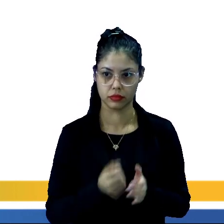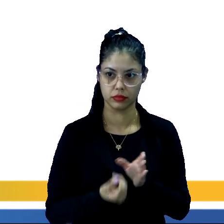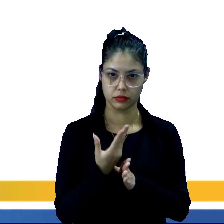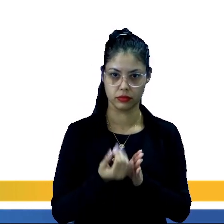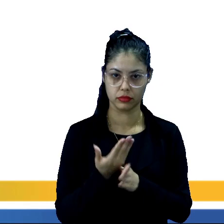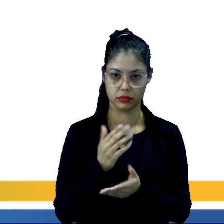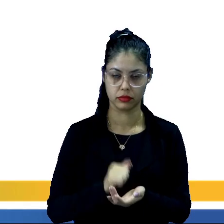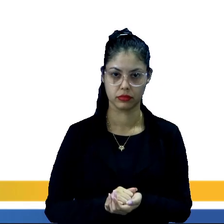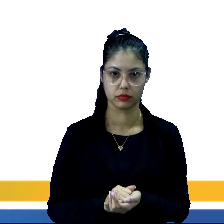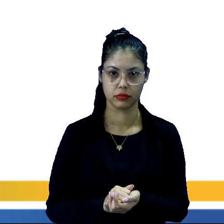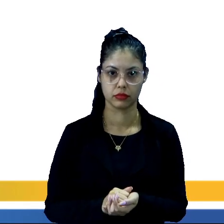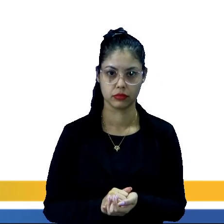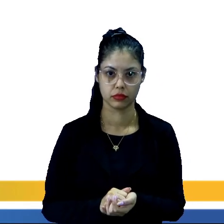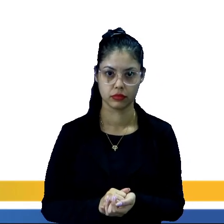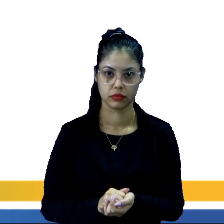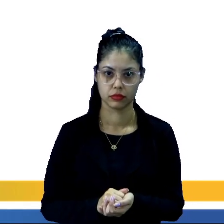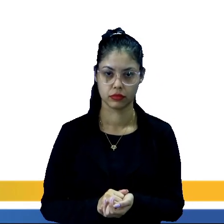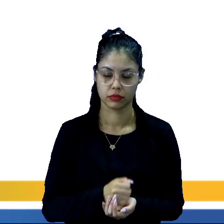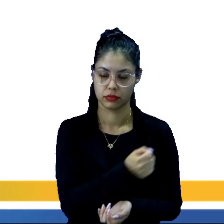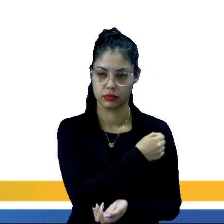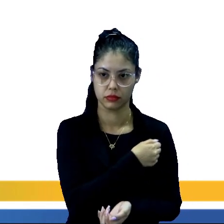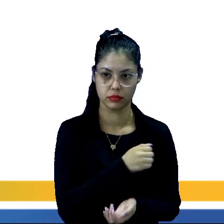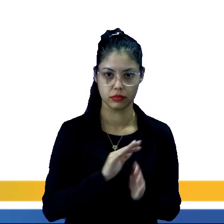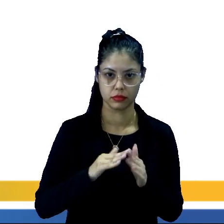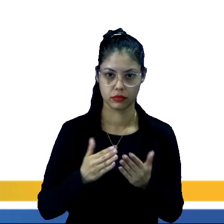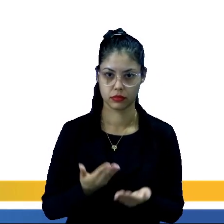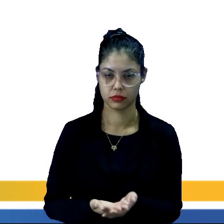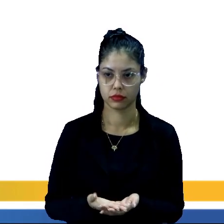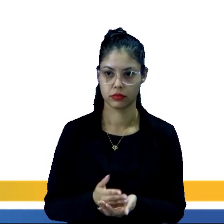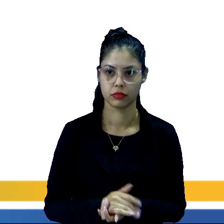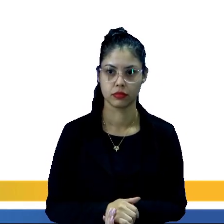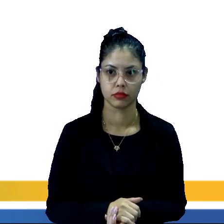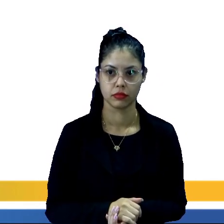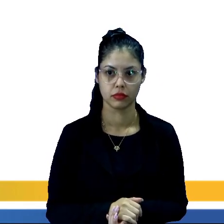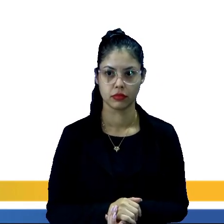pelo aluno aí da escola.